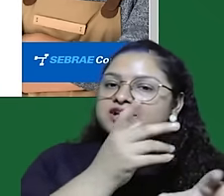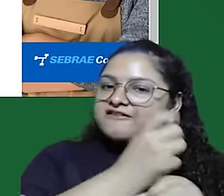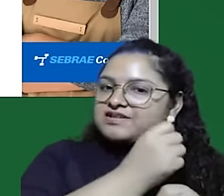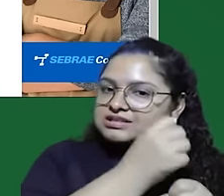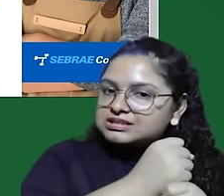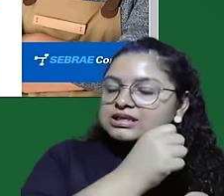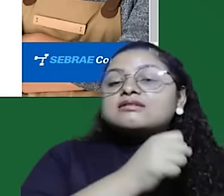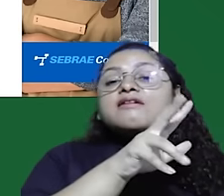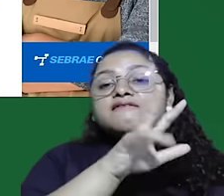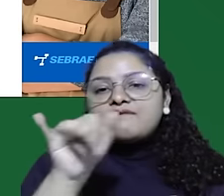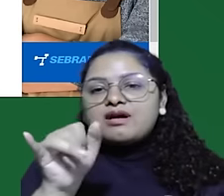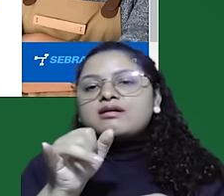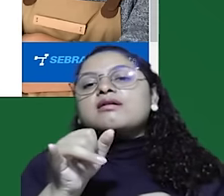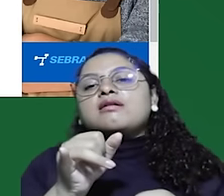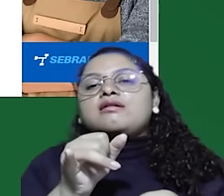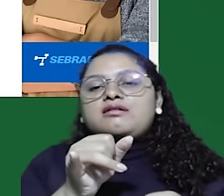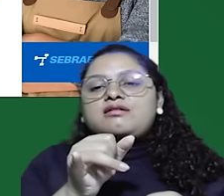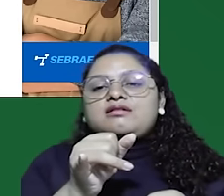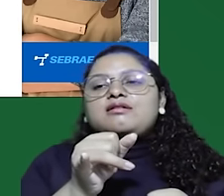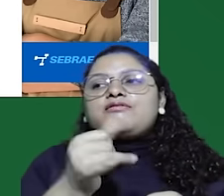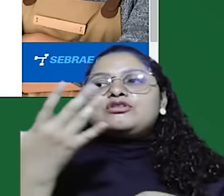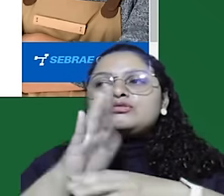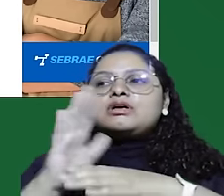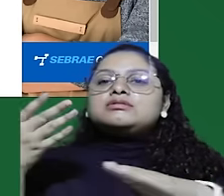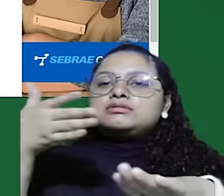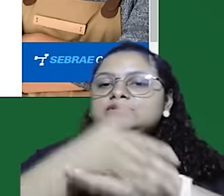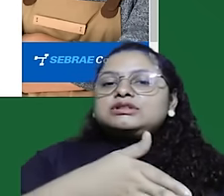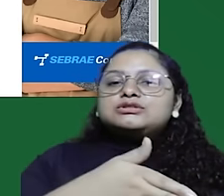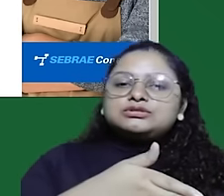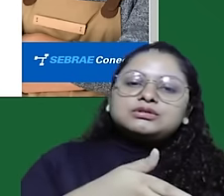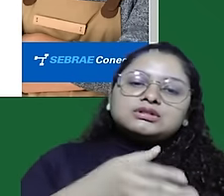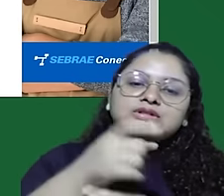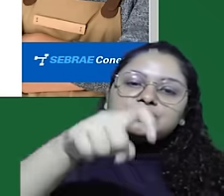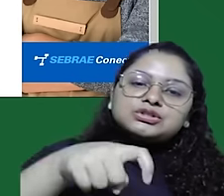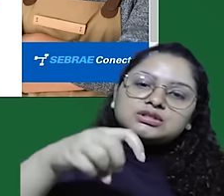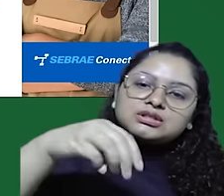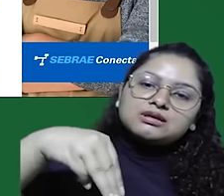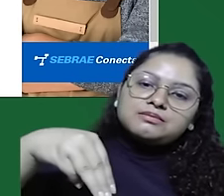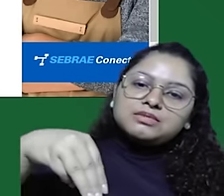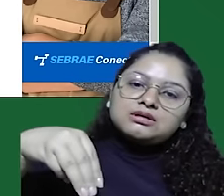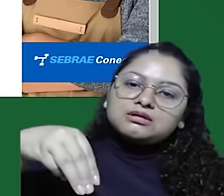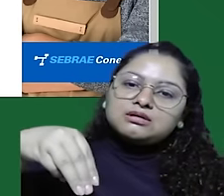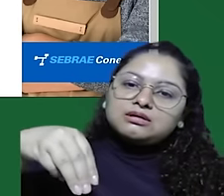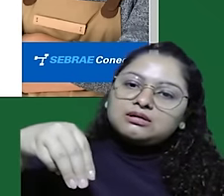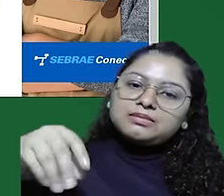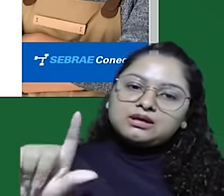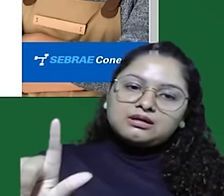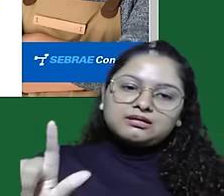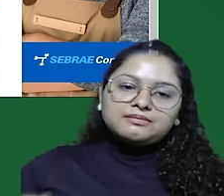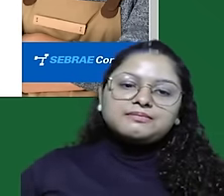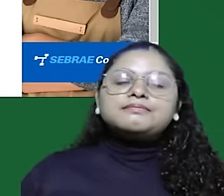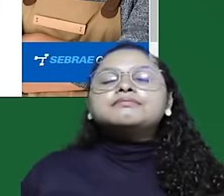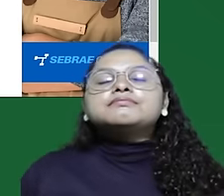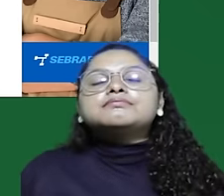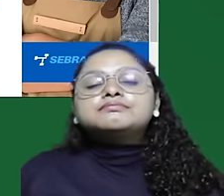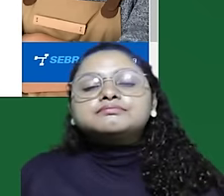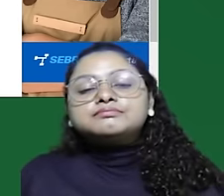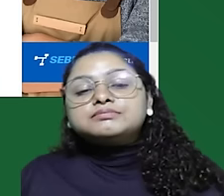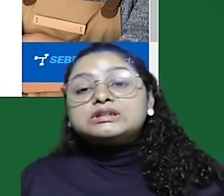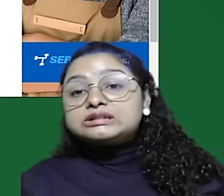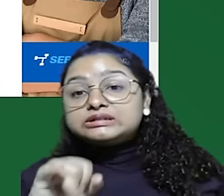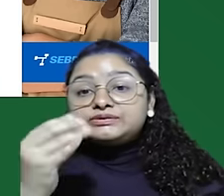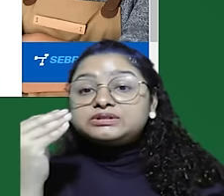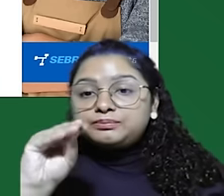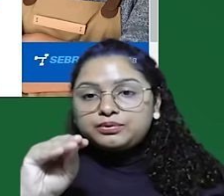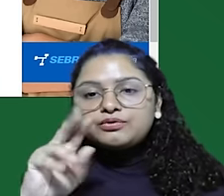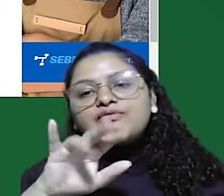de tornar possível o acesso a esse XML tá para essa para os envolvidos na operação se você colocar